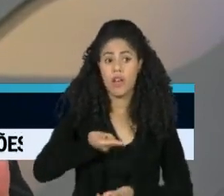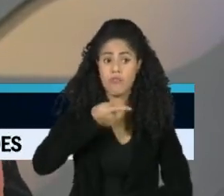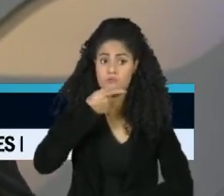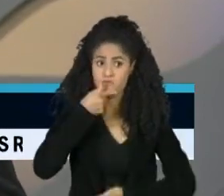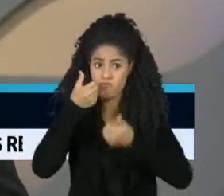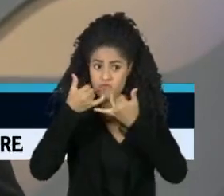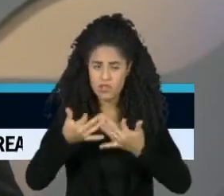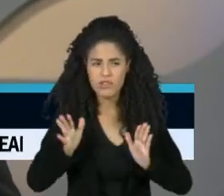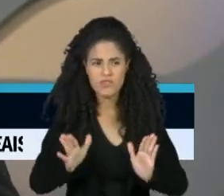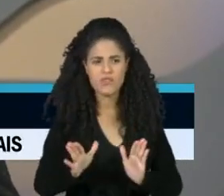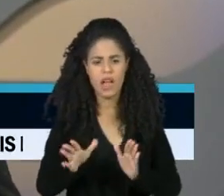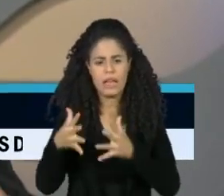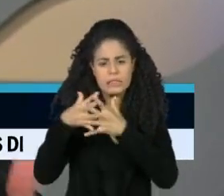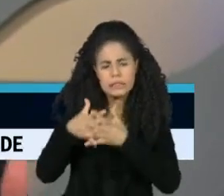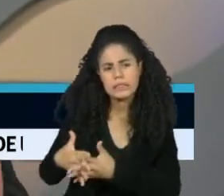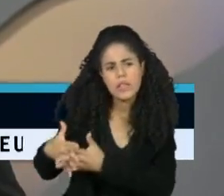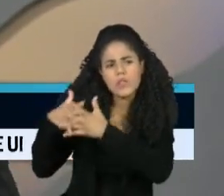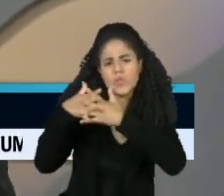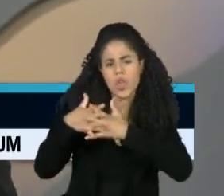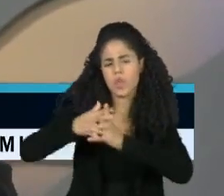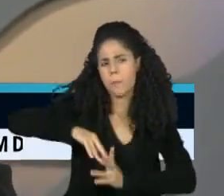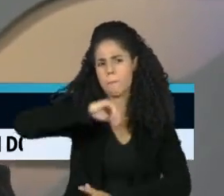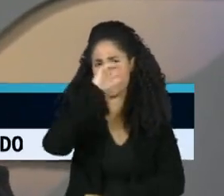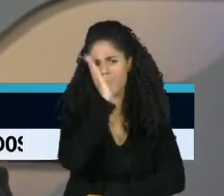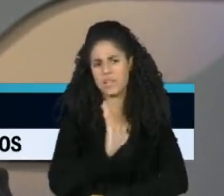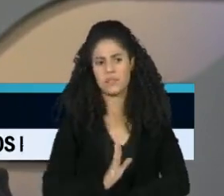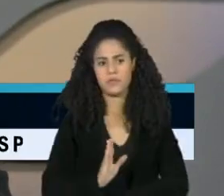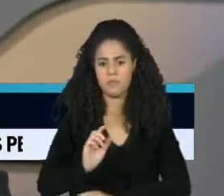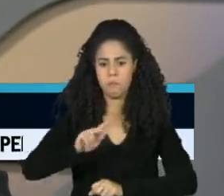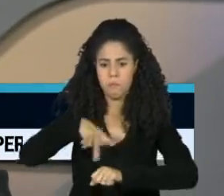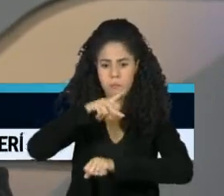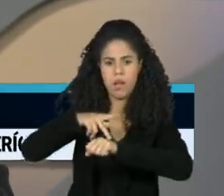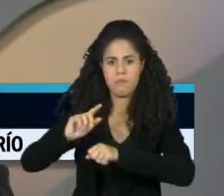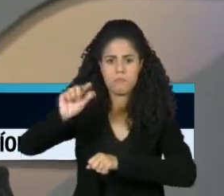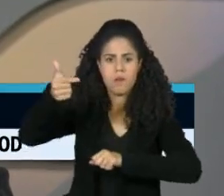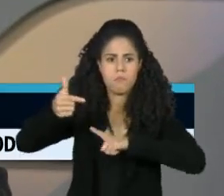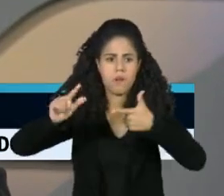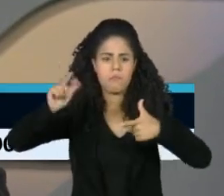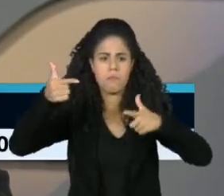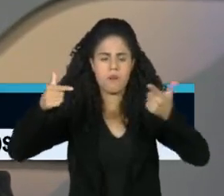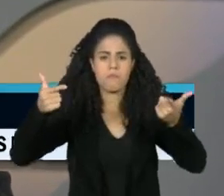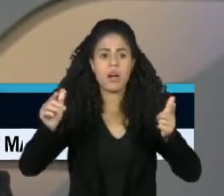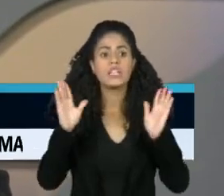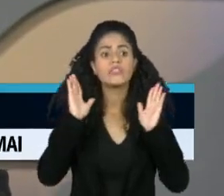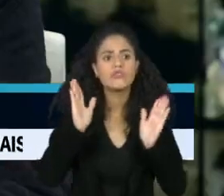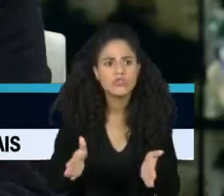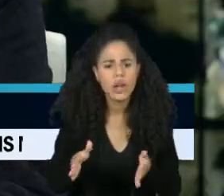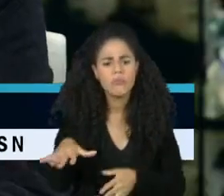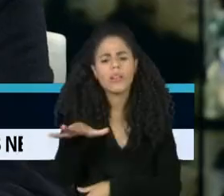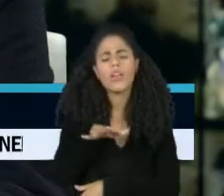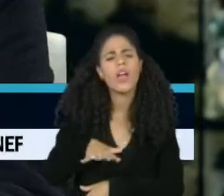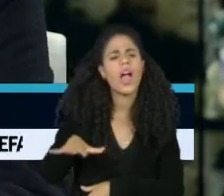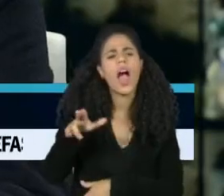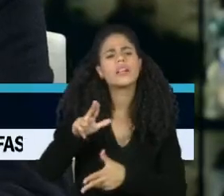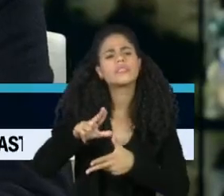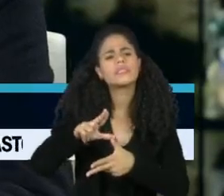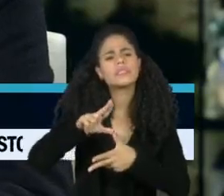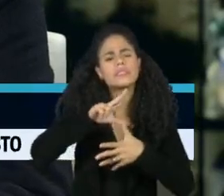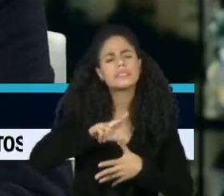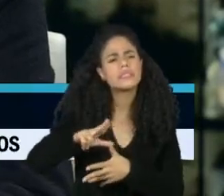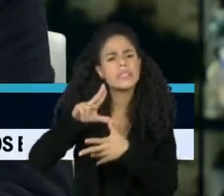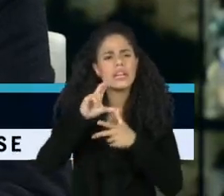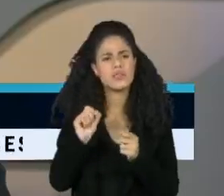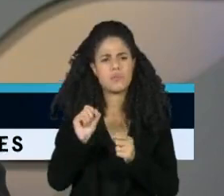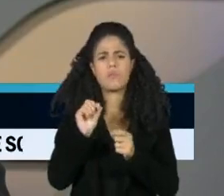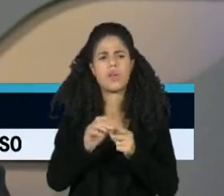tudo bem Estados Unidos Brasil e outros países das Américas foram construídos para ficar só na América construídos a